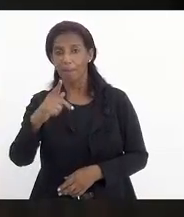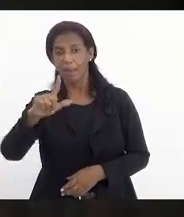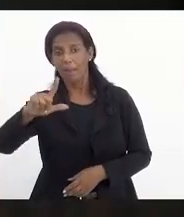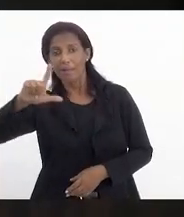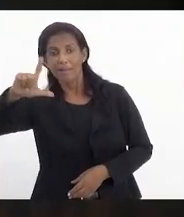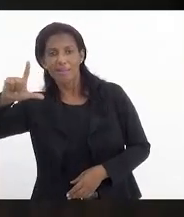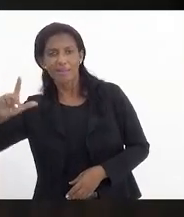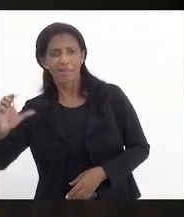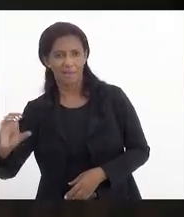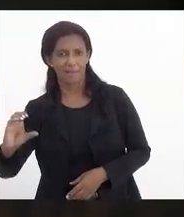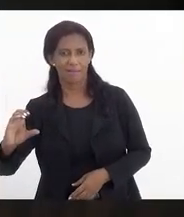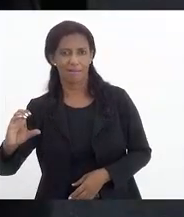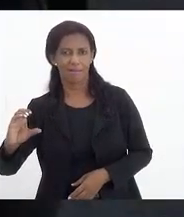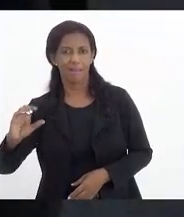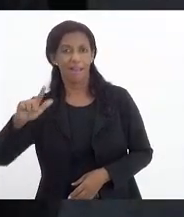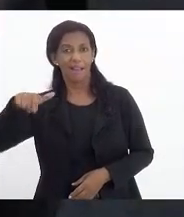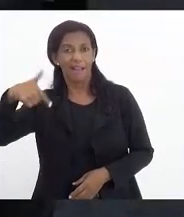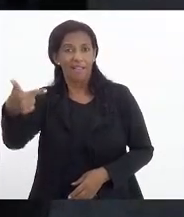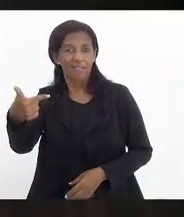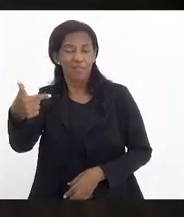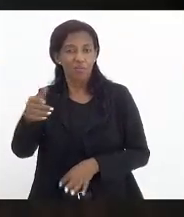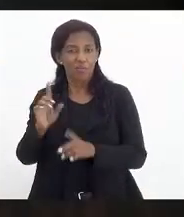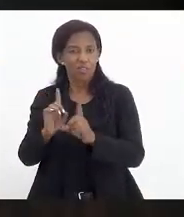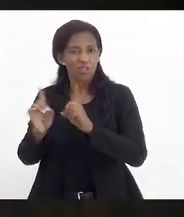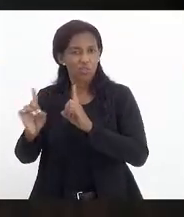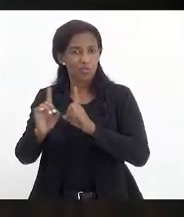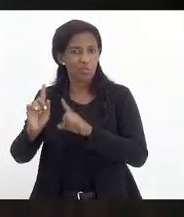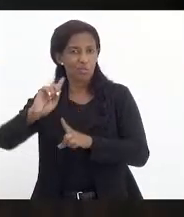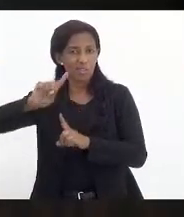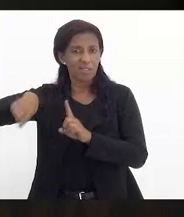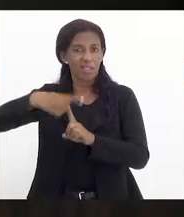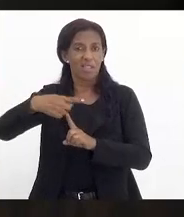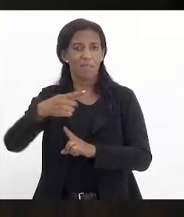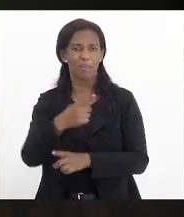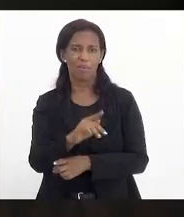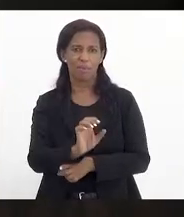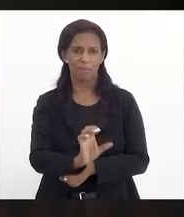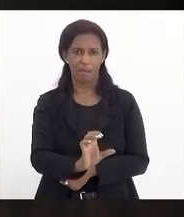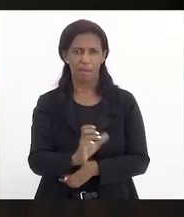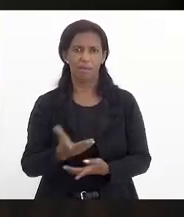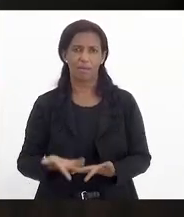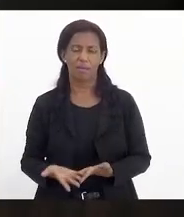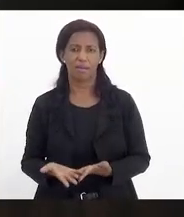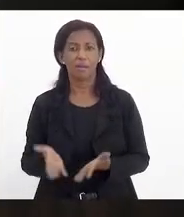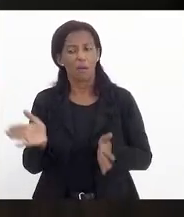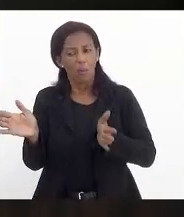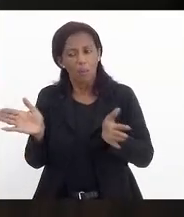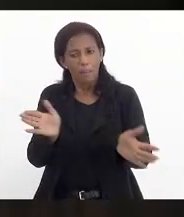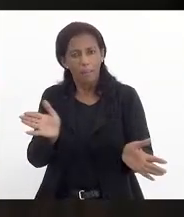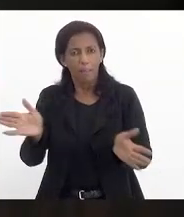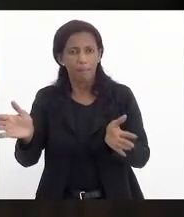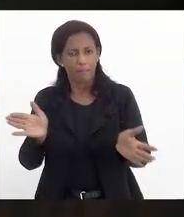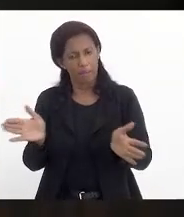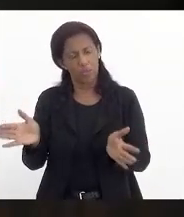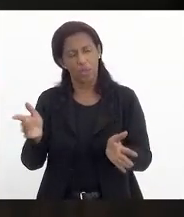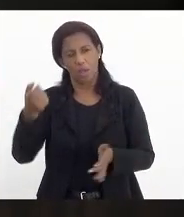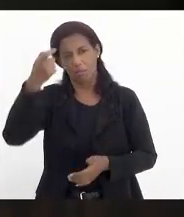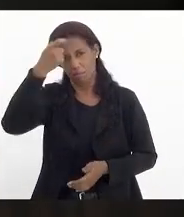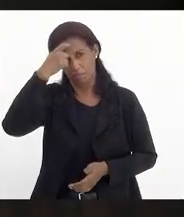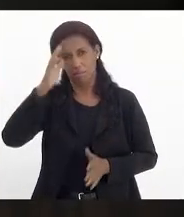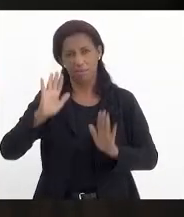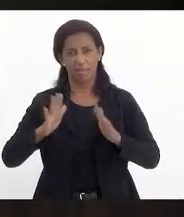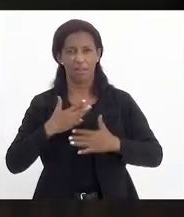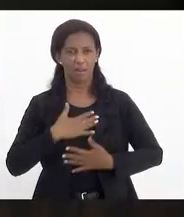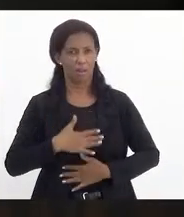isso que a gente discussão quer tudo tem junto. Que ser depois da PEC. Aqui vai ser tudo, vamos tentar mediar para a gente fazer tudo por consenso.